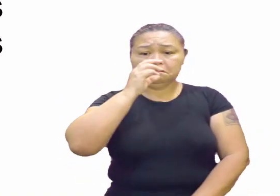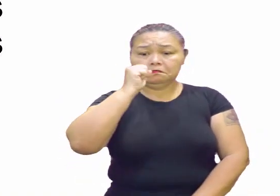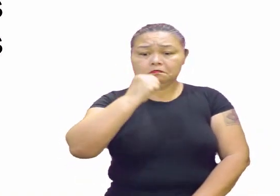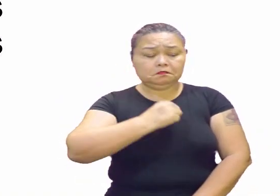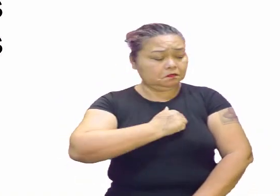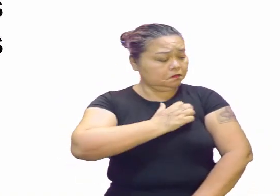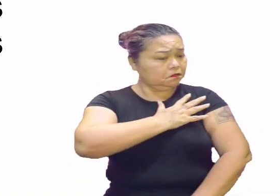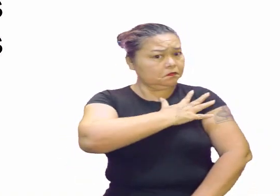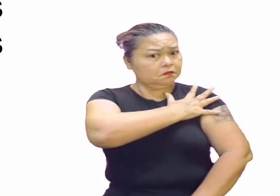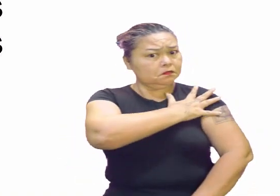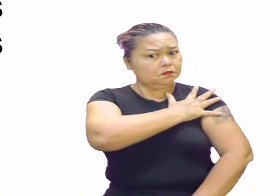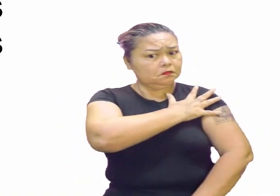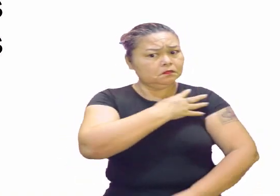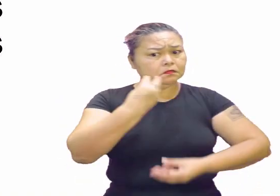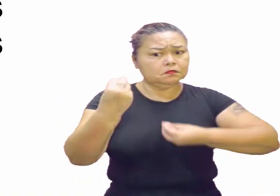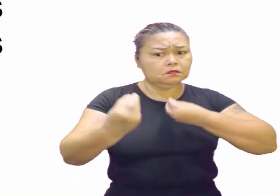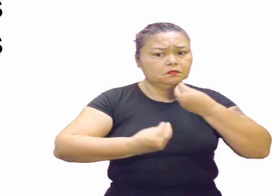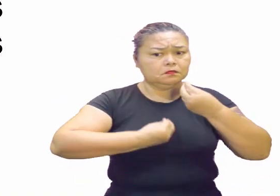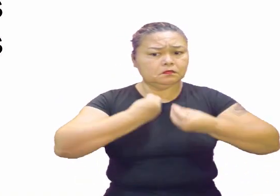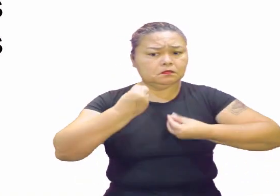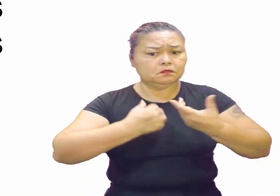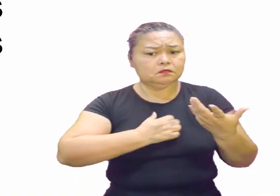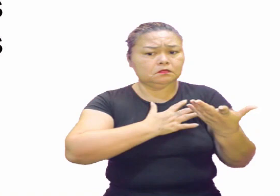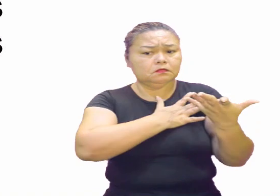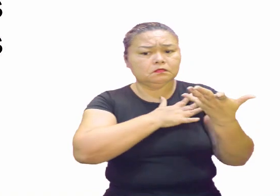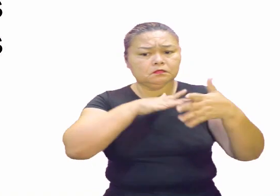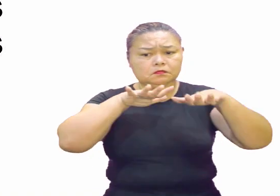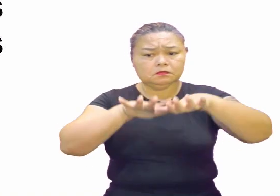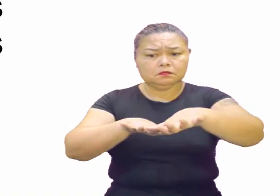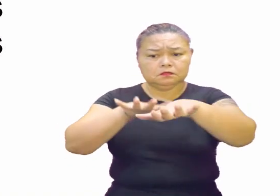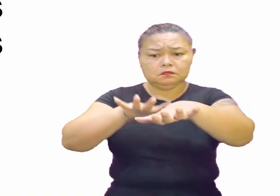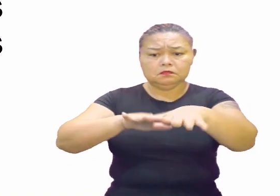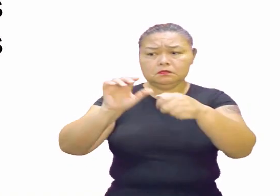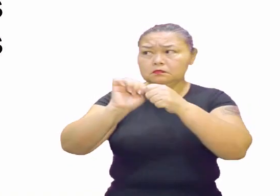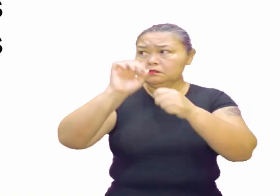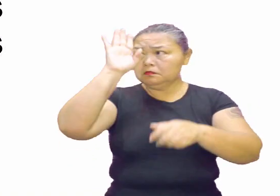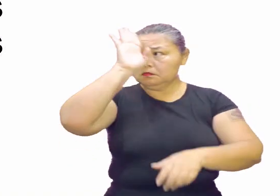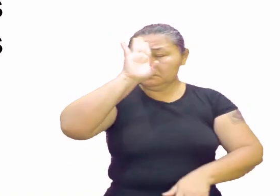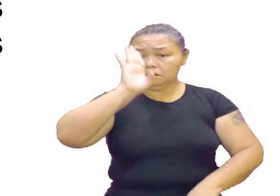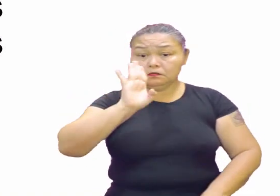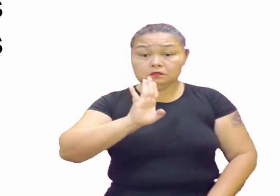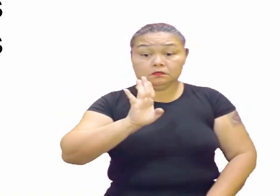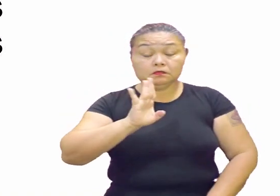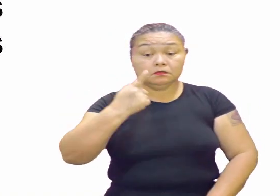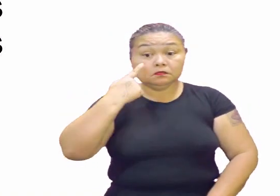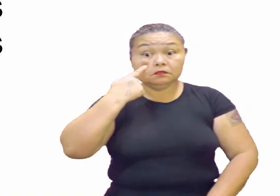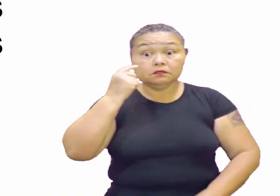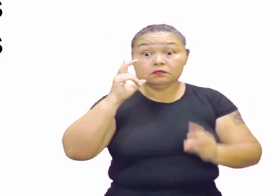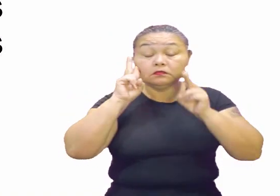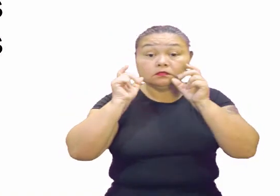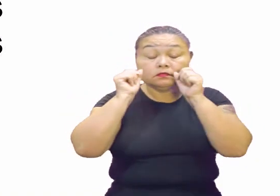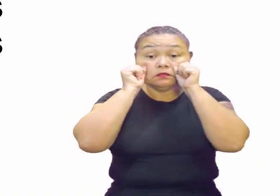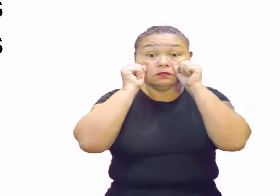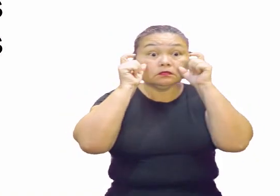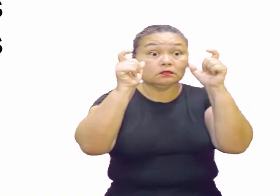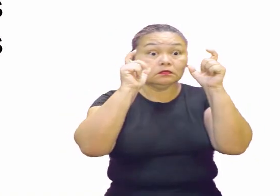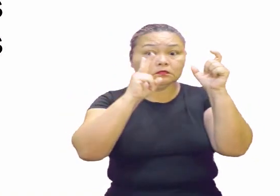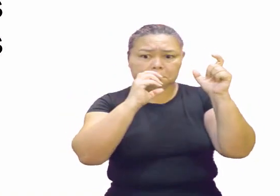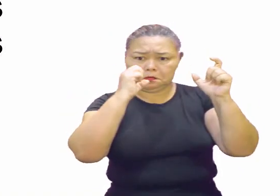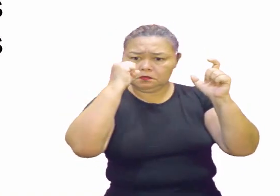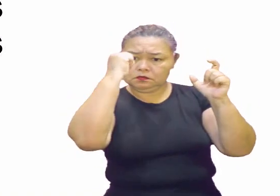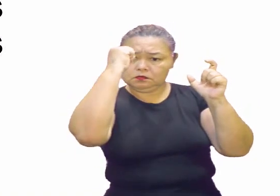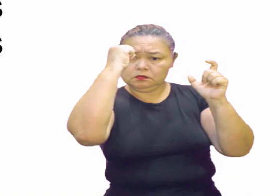fortalecimento do Exército. Como foi que o Exército brasileiro acabou se tornando notável,